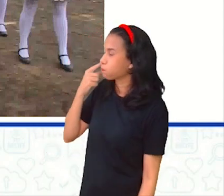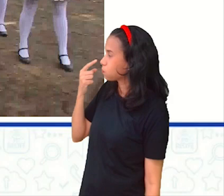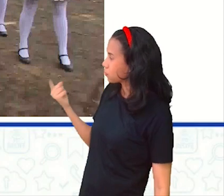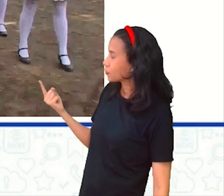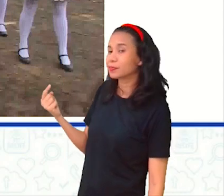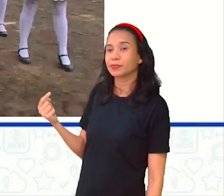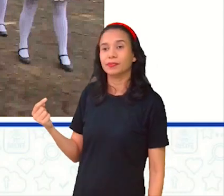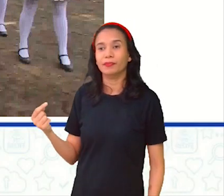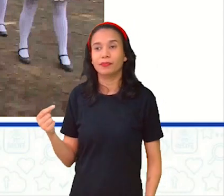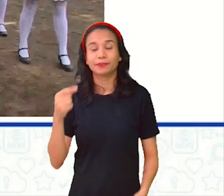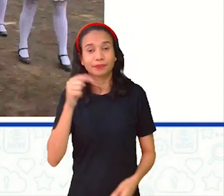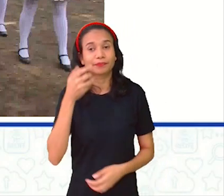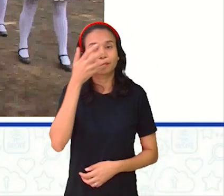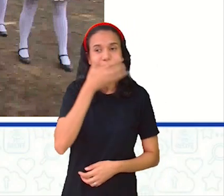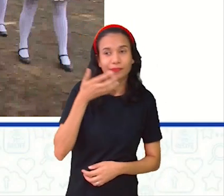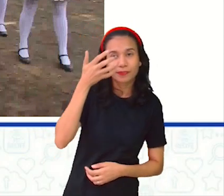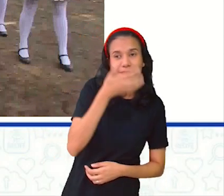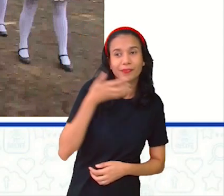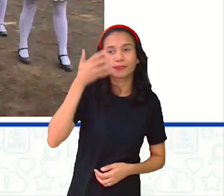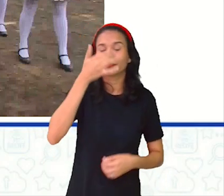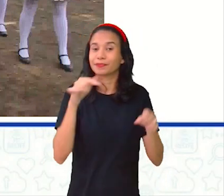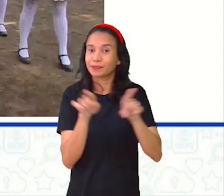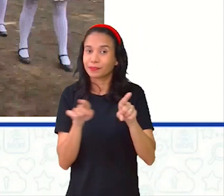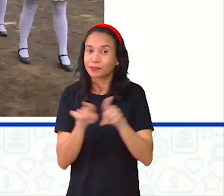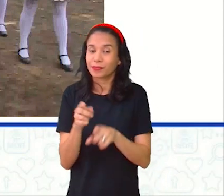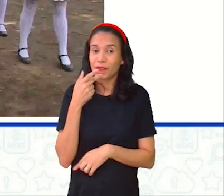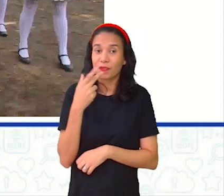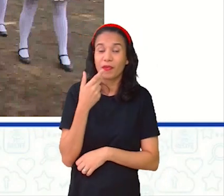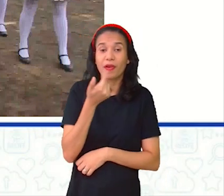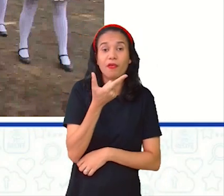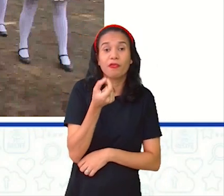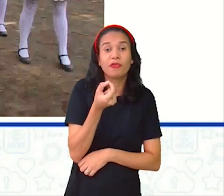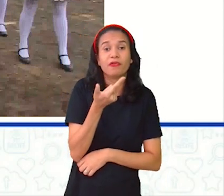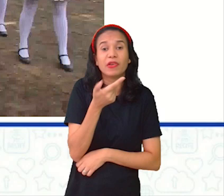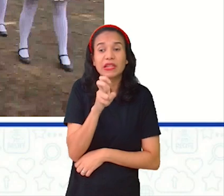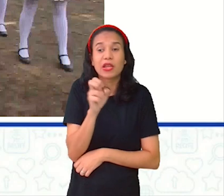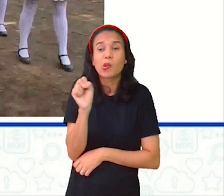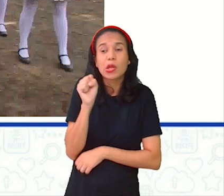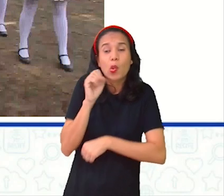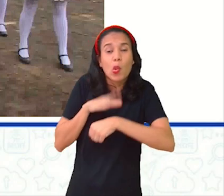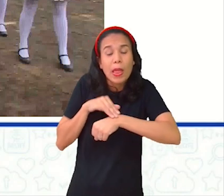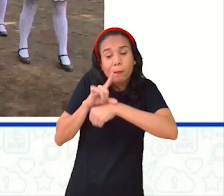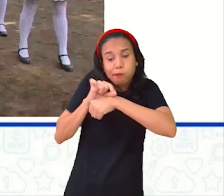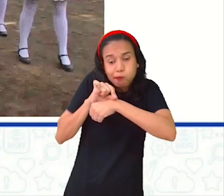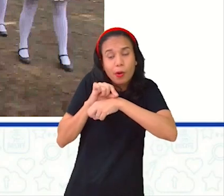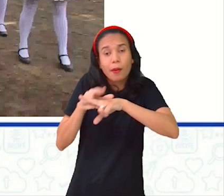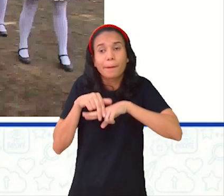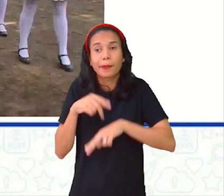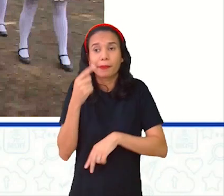pastoril cantado. Aí a gente só botou 25 segundinhos, porque,